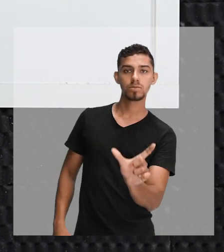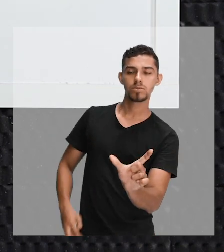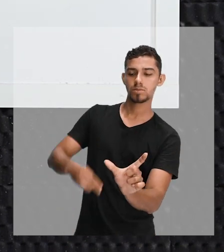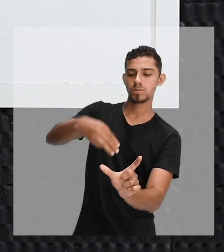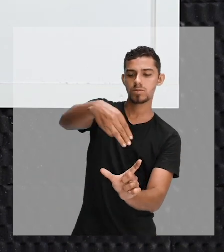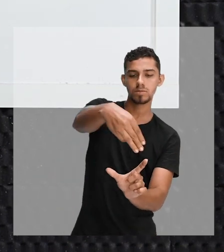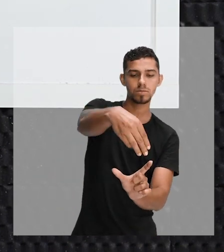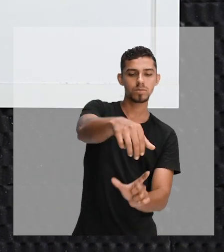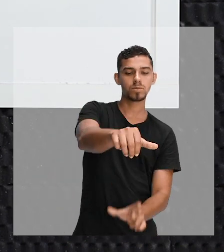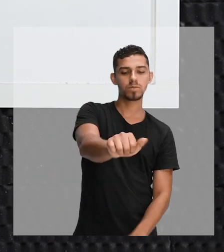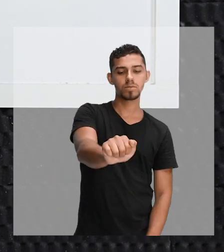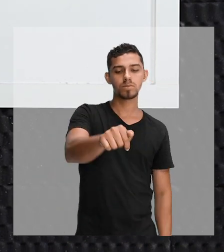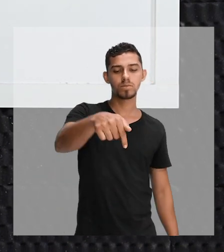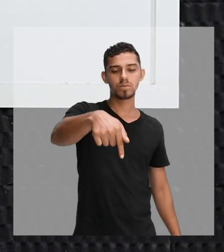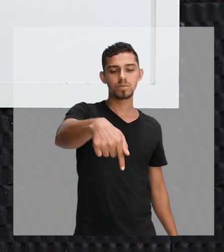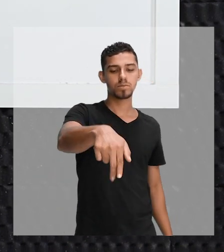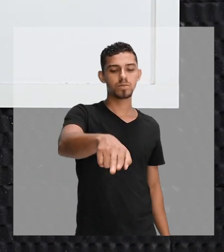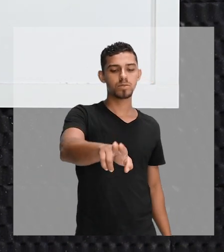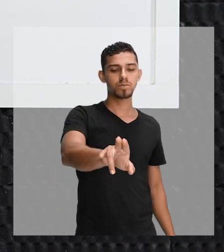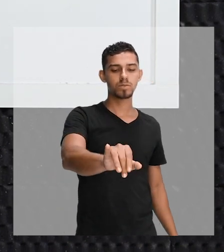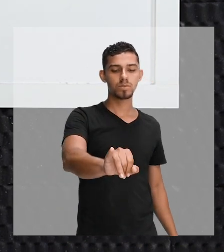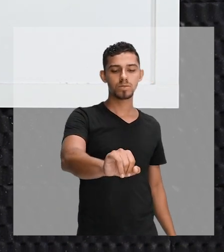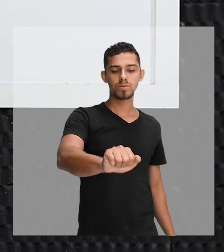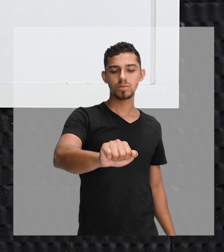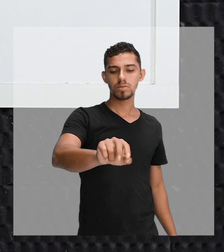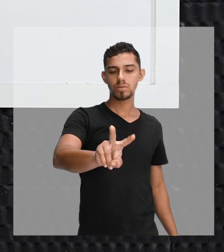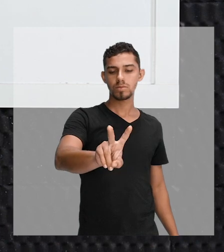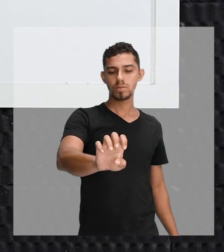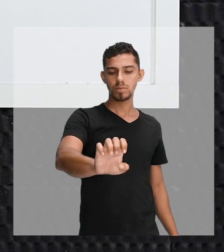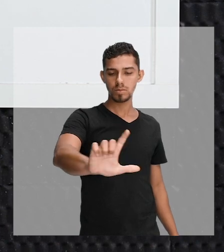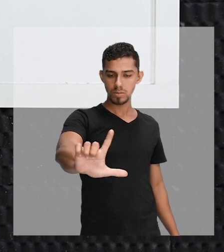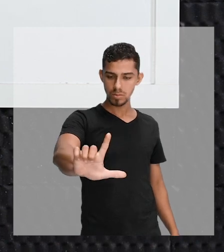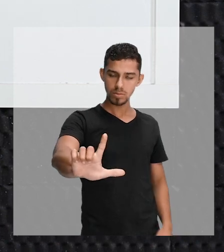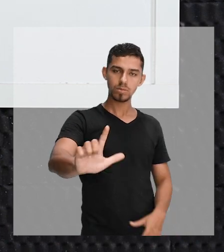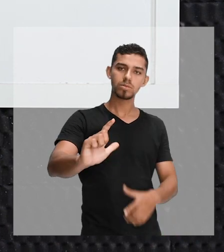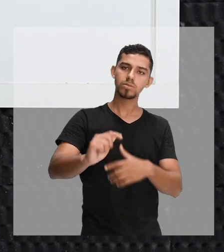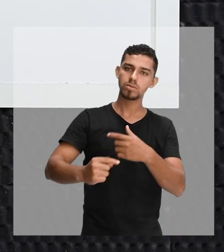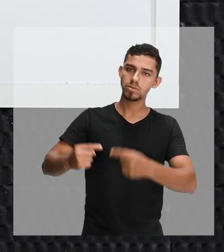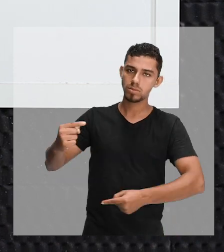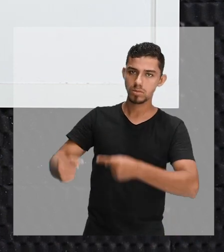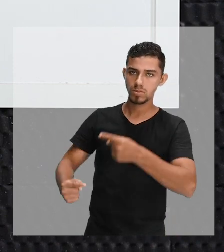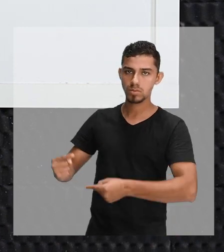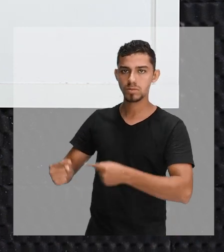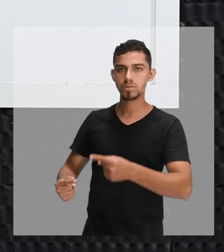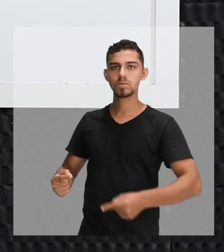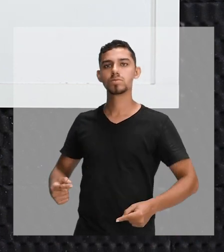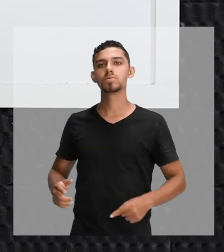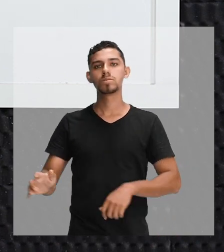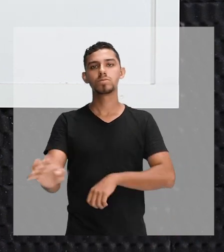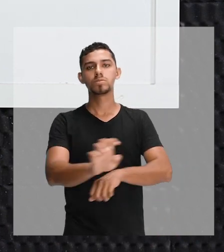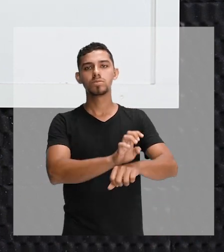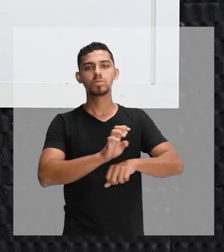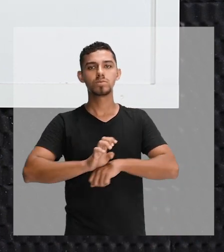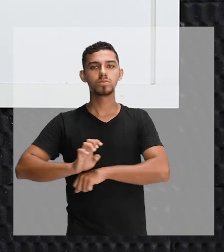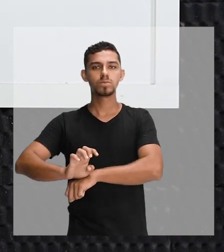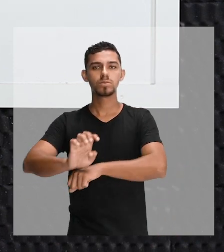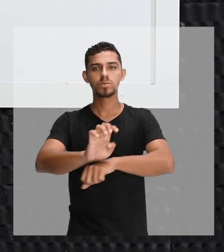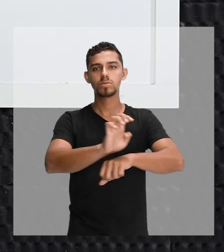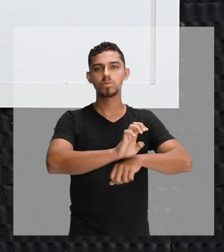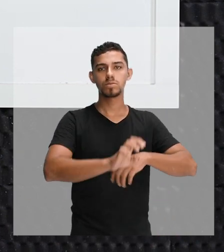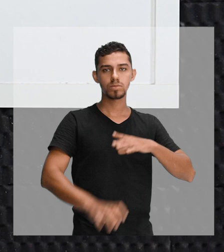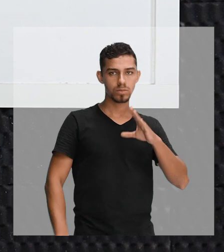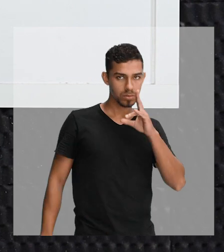Maquiavel, famoso, ok? Com as suas discussões sobre o Estado forte,